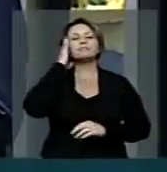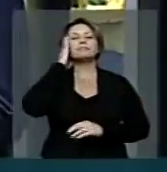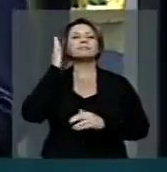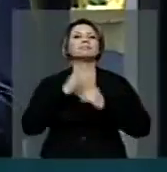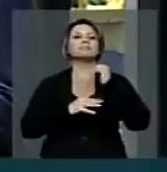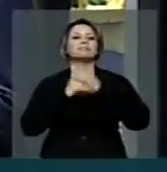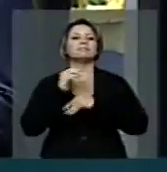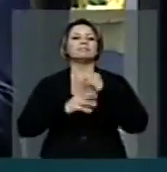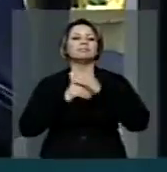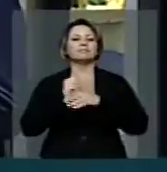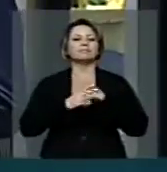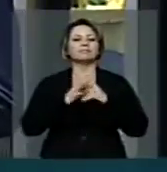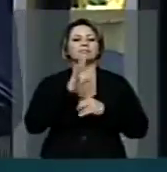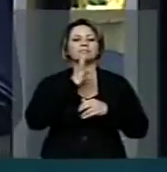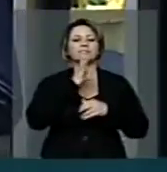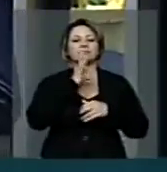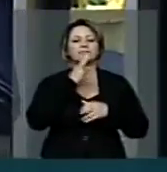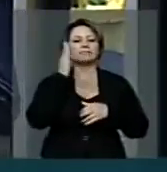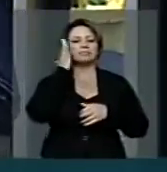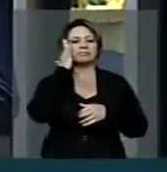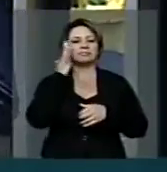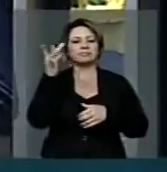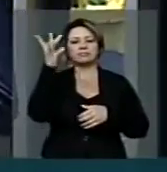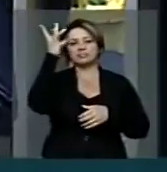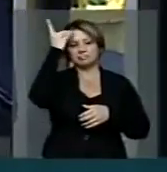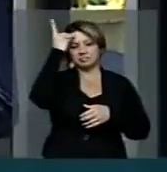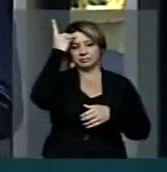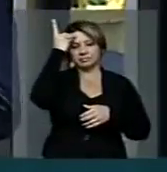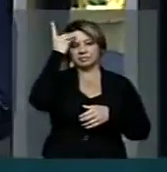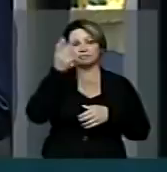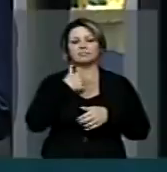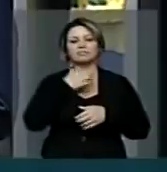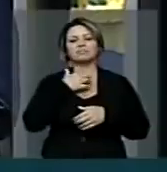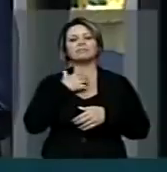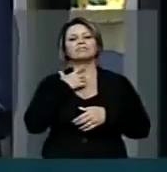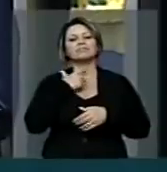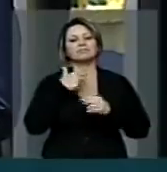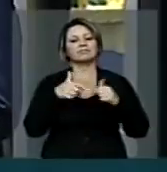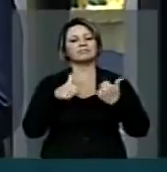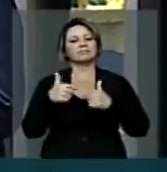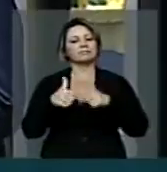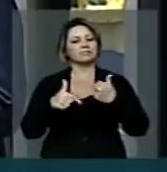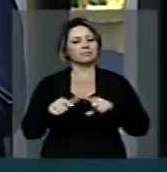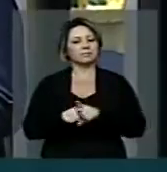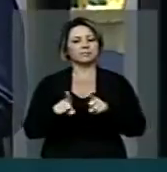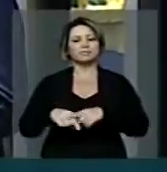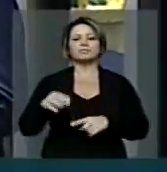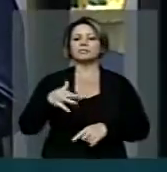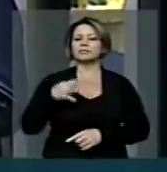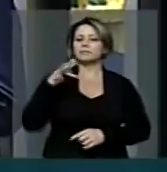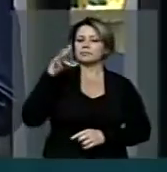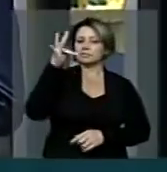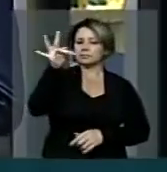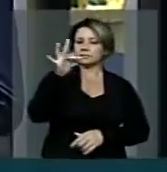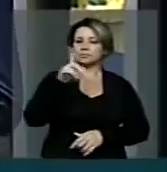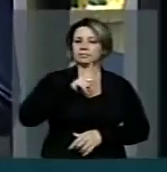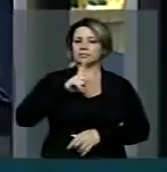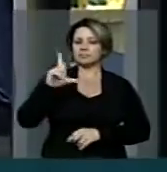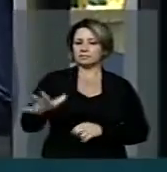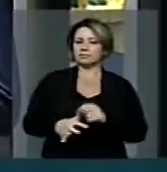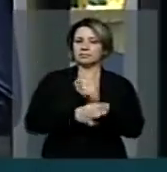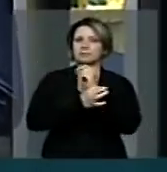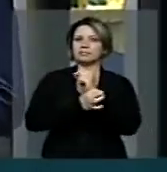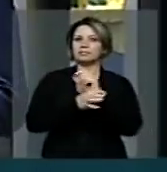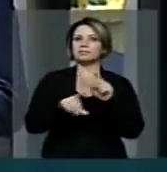habilidades, os seus dons, e ele sabe que a partir dali o seu futuro está